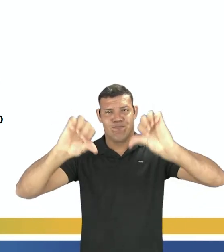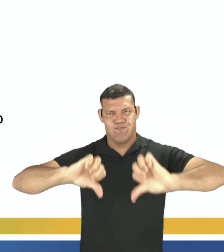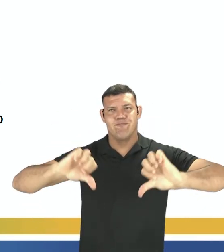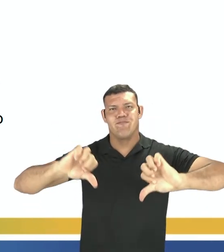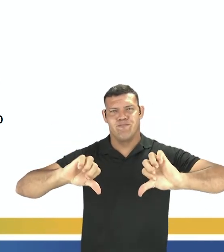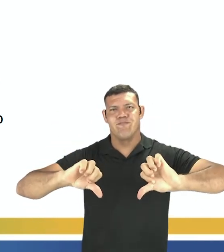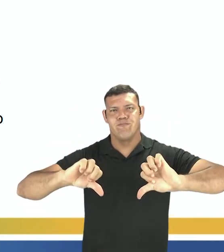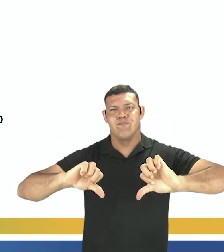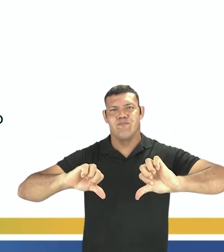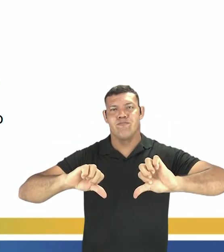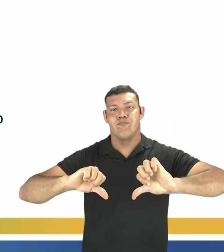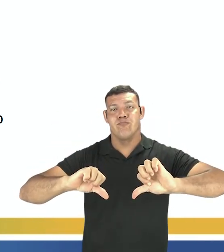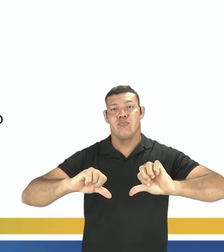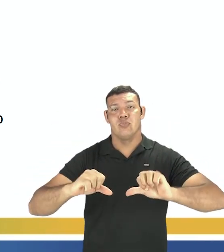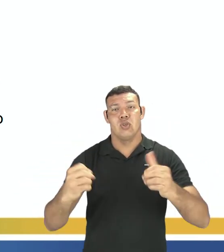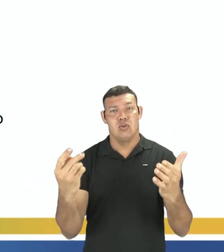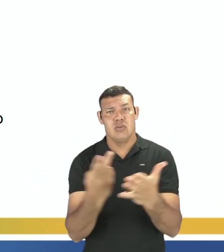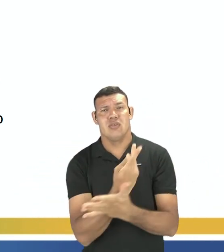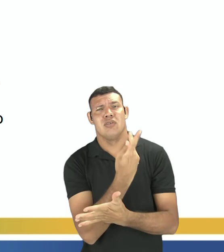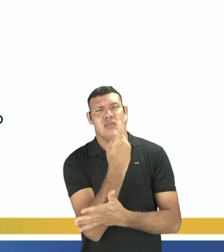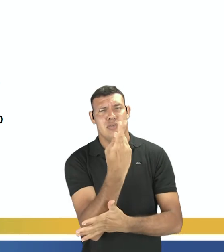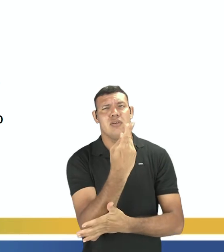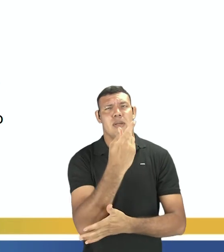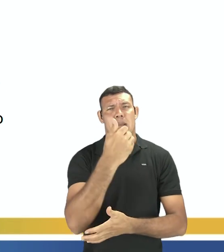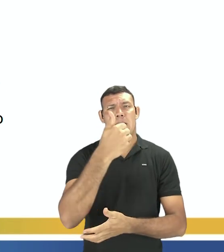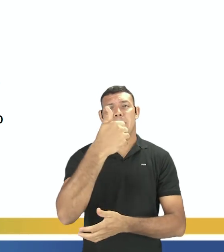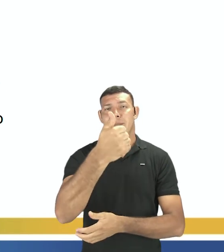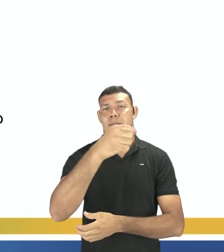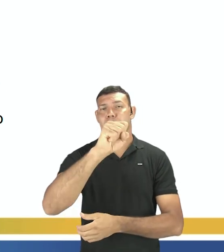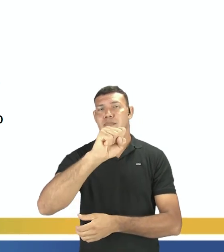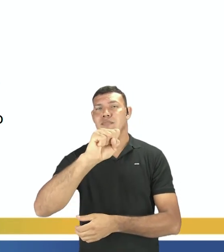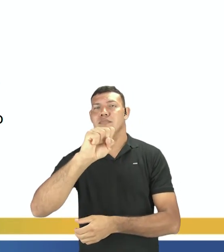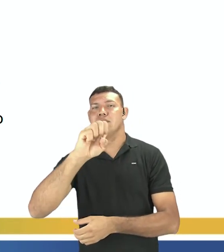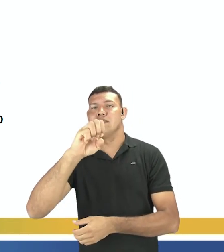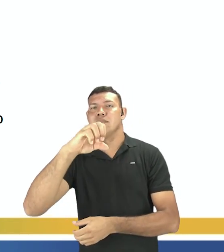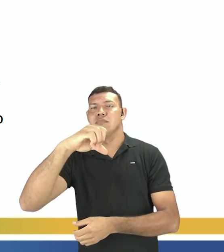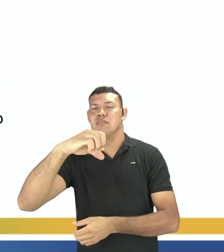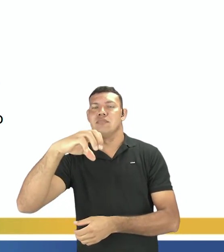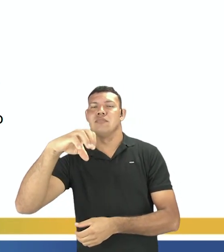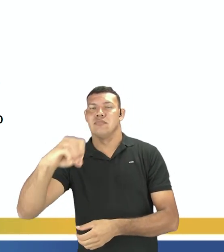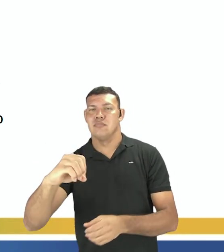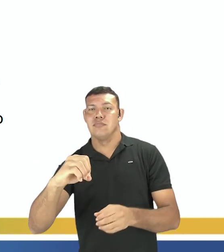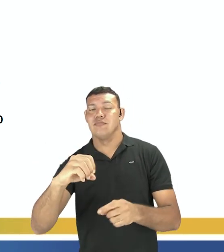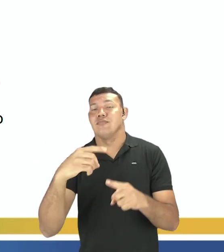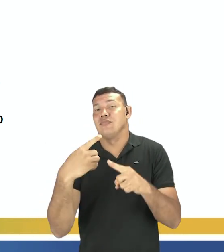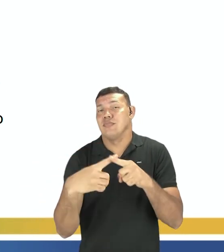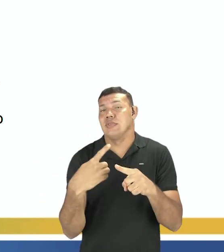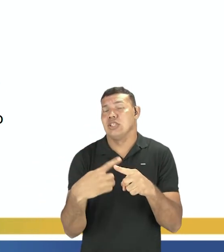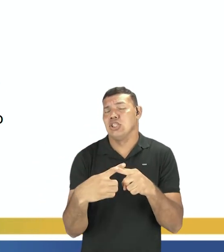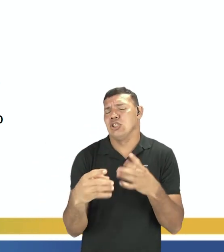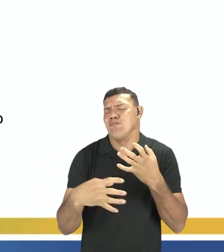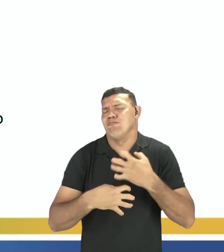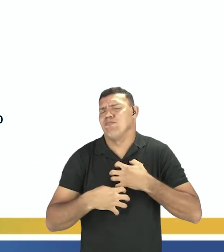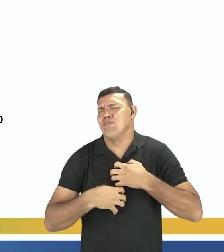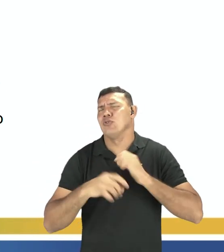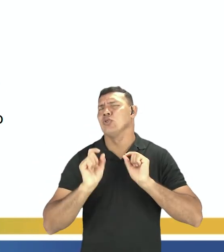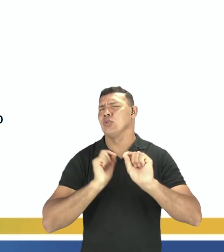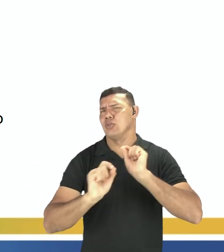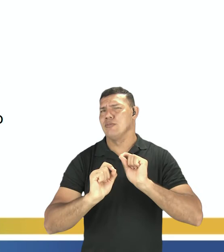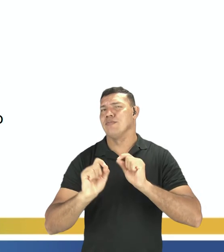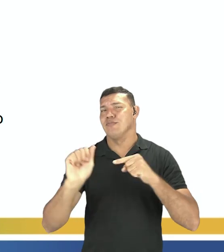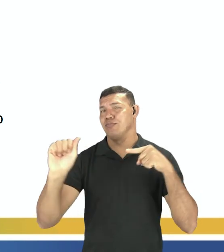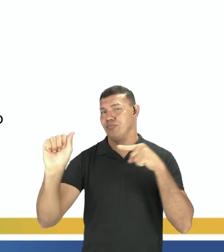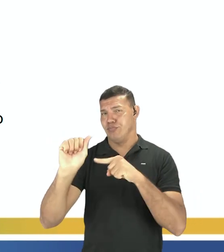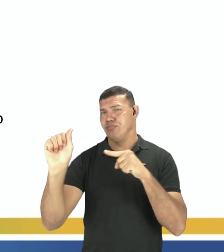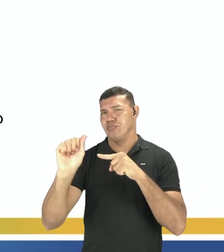visão negativa para os eventos de 1889, porque esta era uma maneira